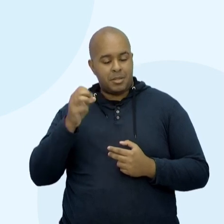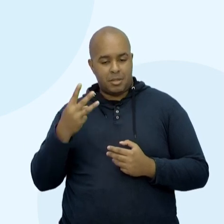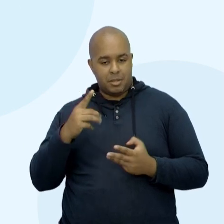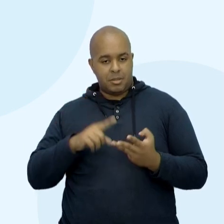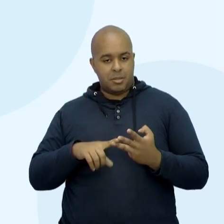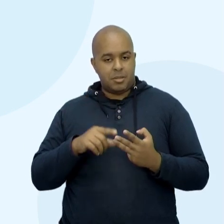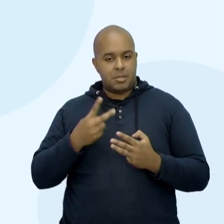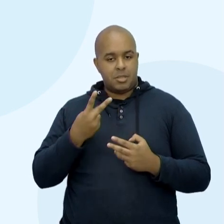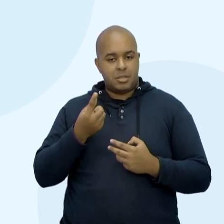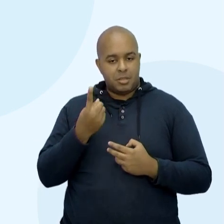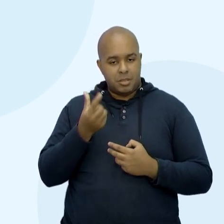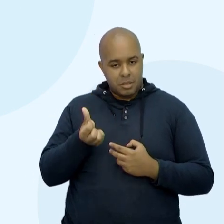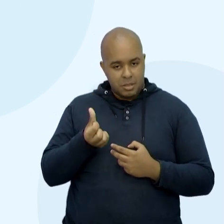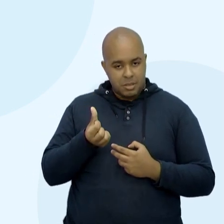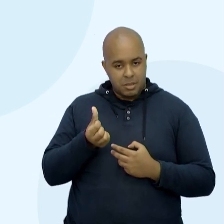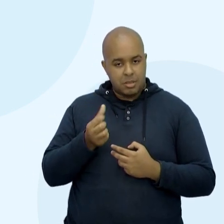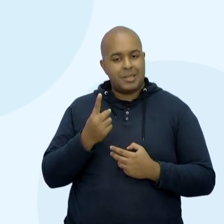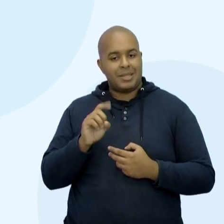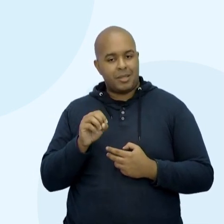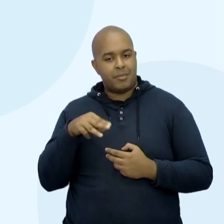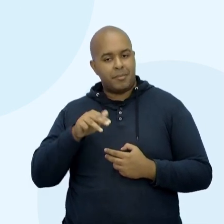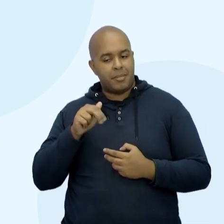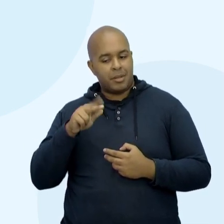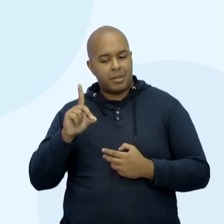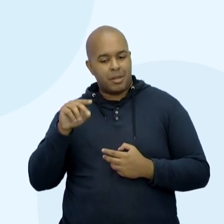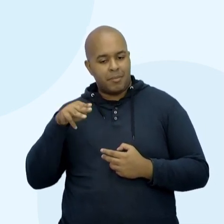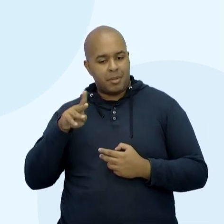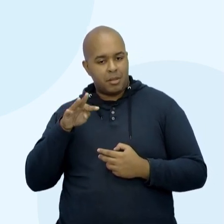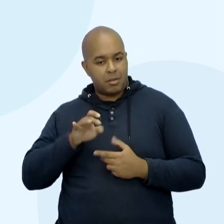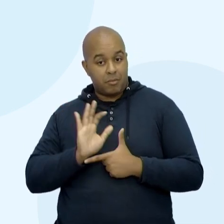2016, Os 10 Mandamentos, o filme.